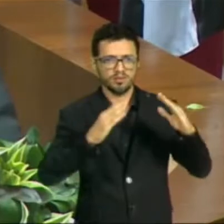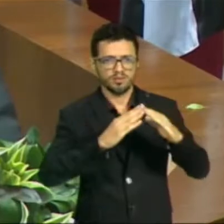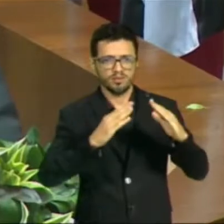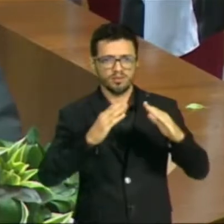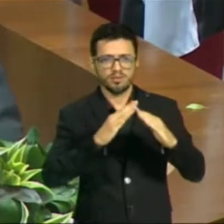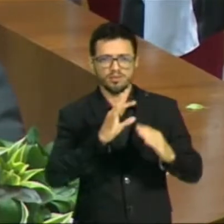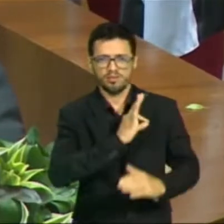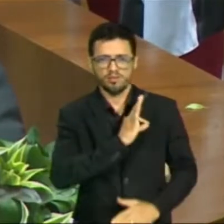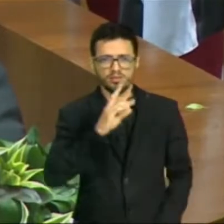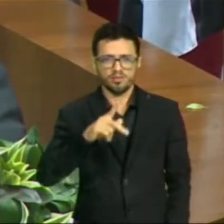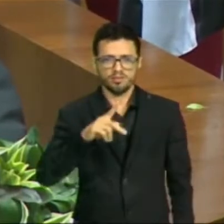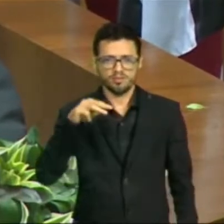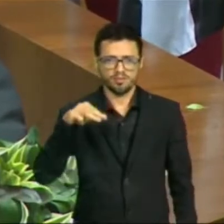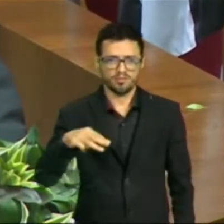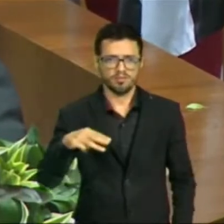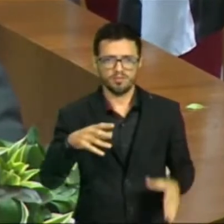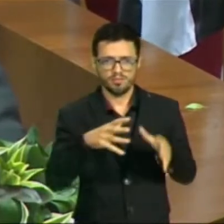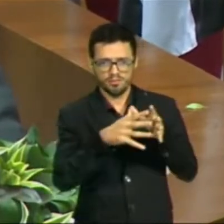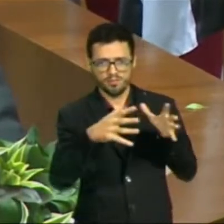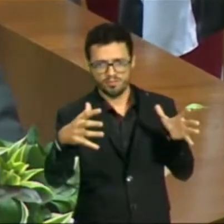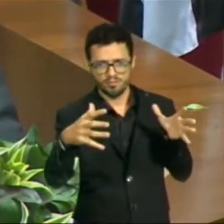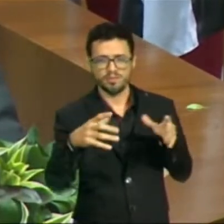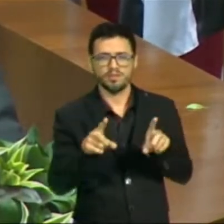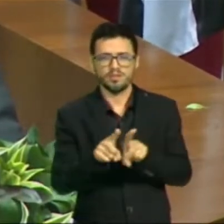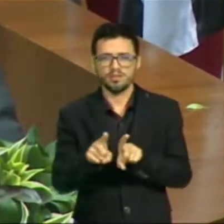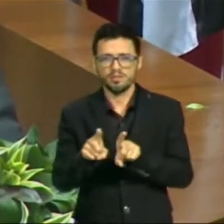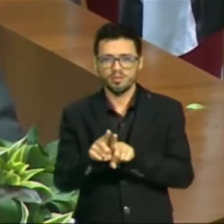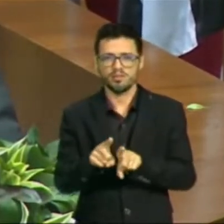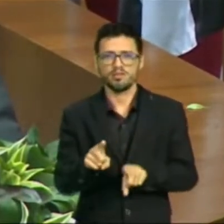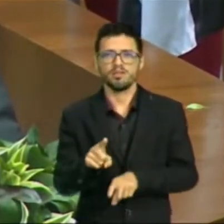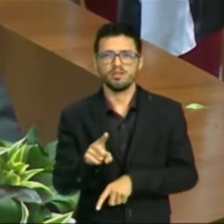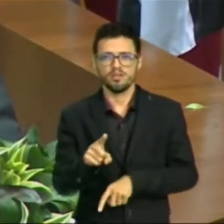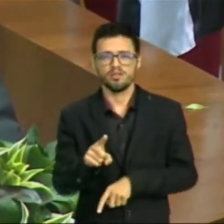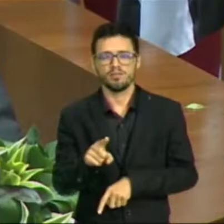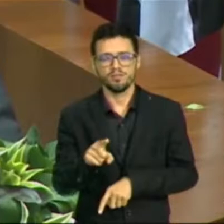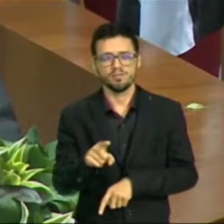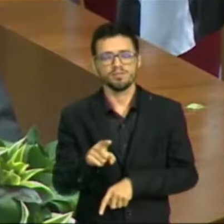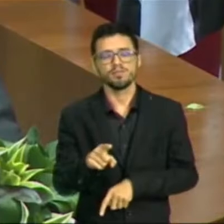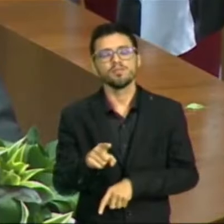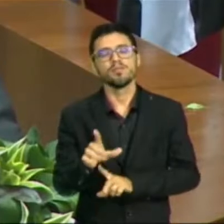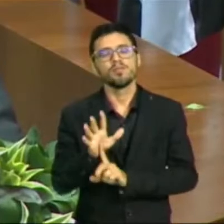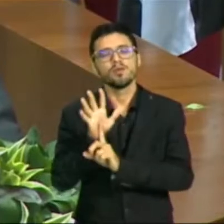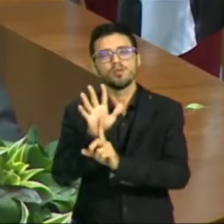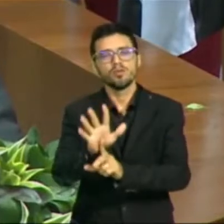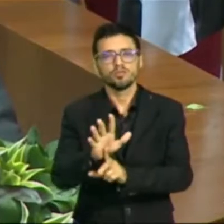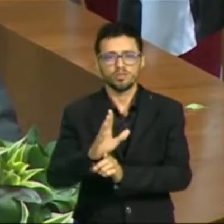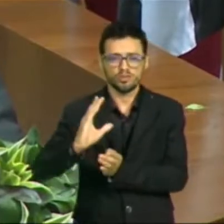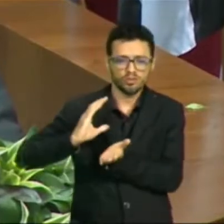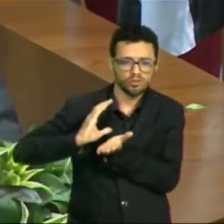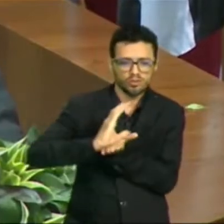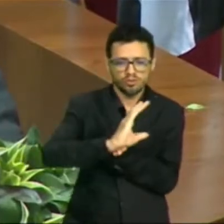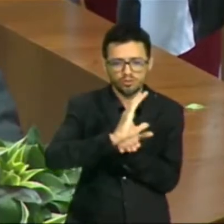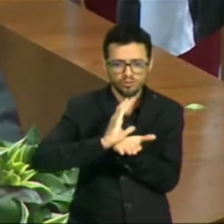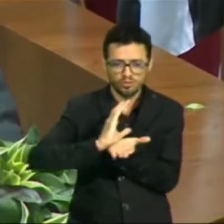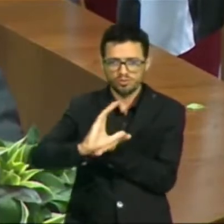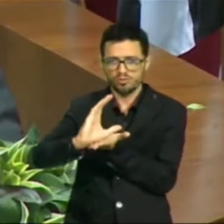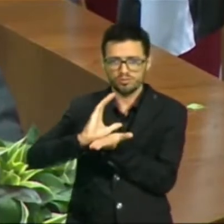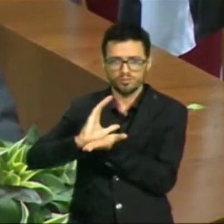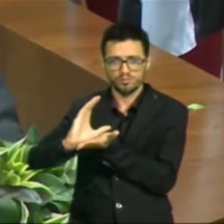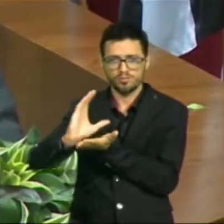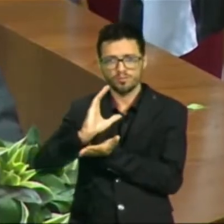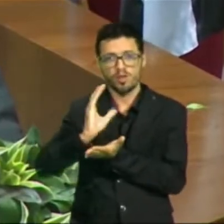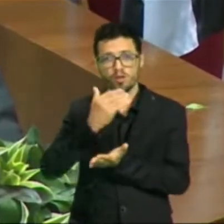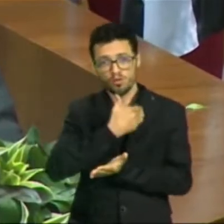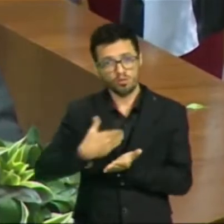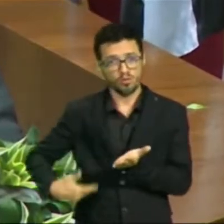PM. Isso significa que esse investimento que o nosso governador Carlos Brandão está fazendo aqui